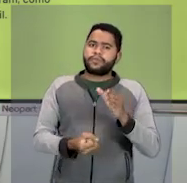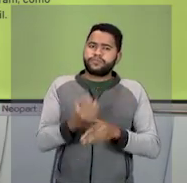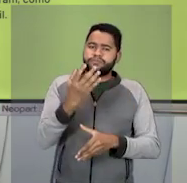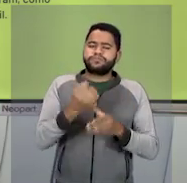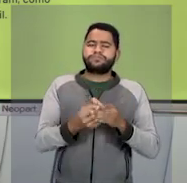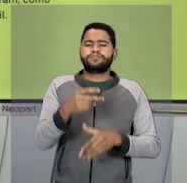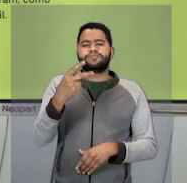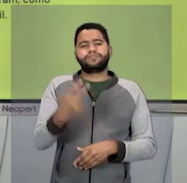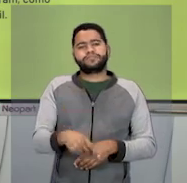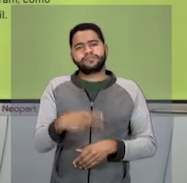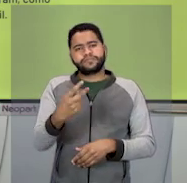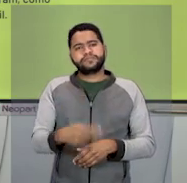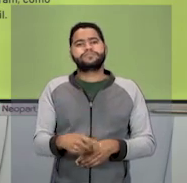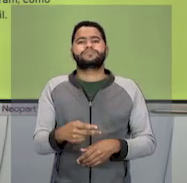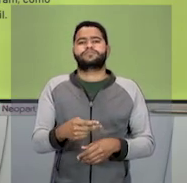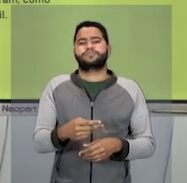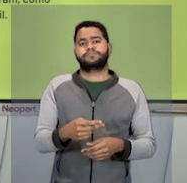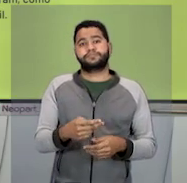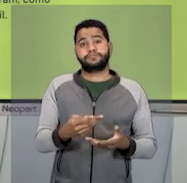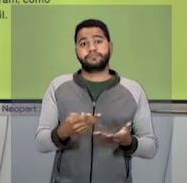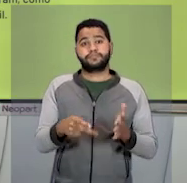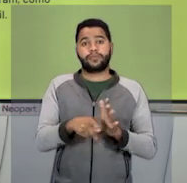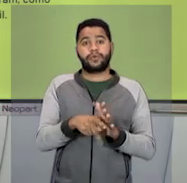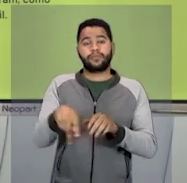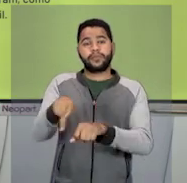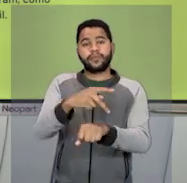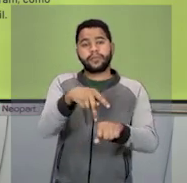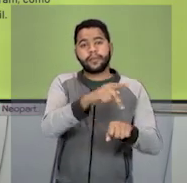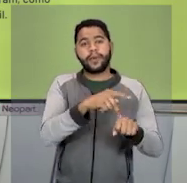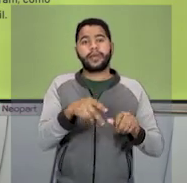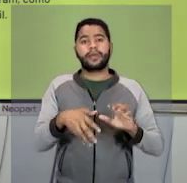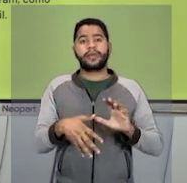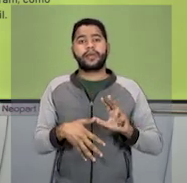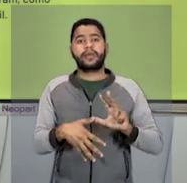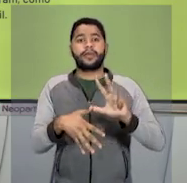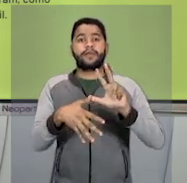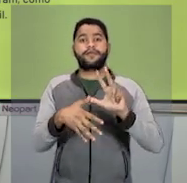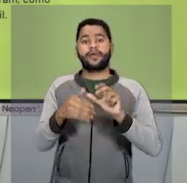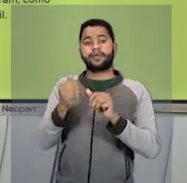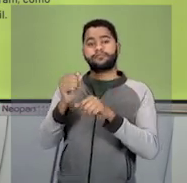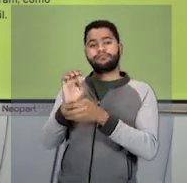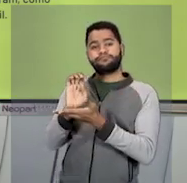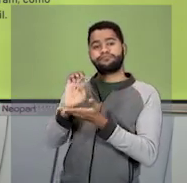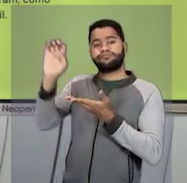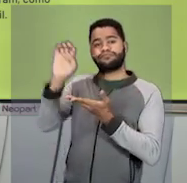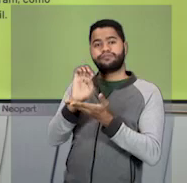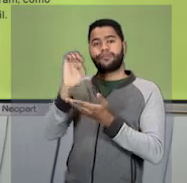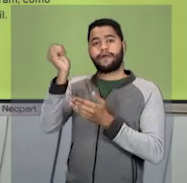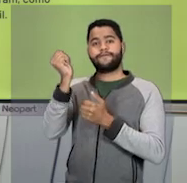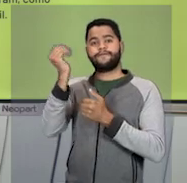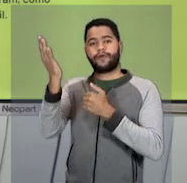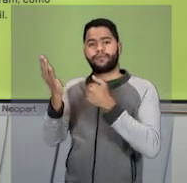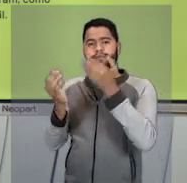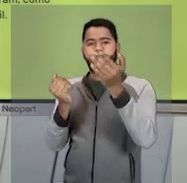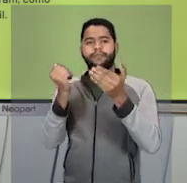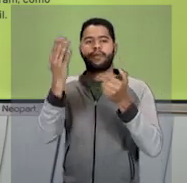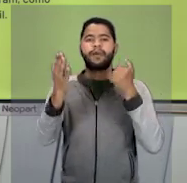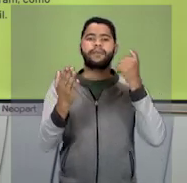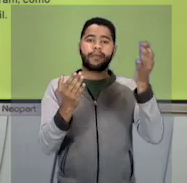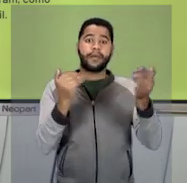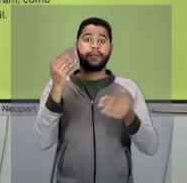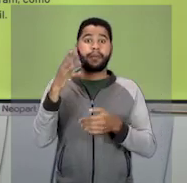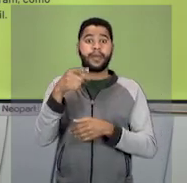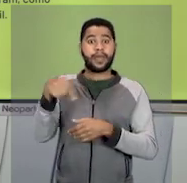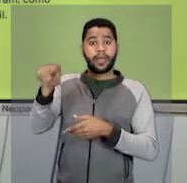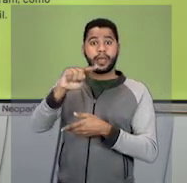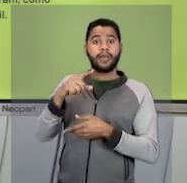nesse país, né, ou nos países da América Latina, vão para fora. Ou seja, o mercado internacional, há uma exigência